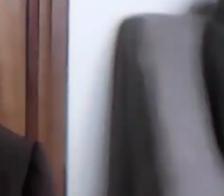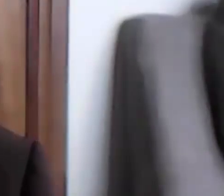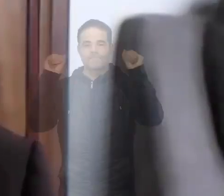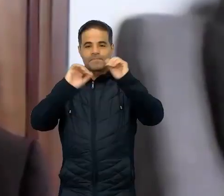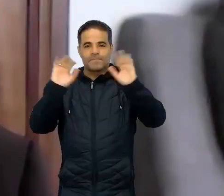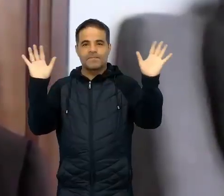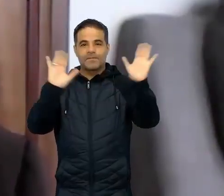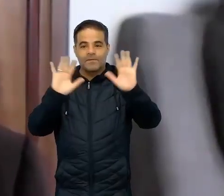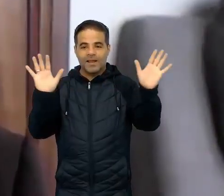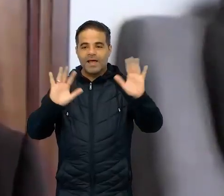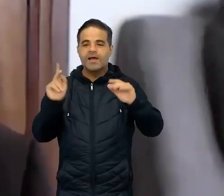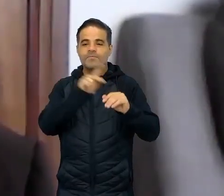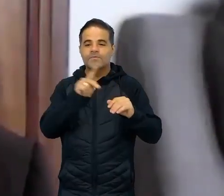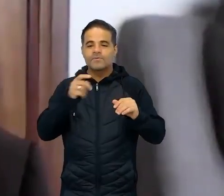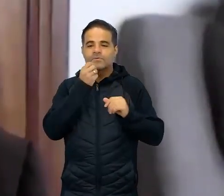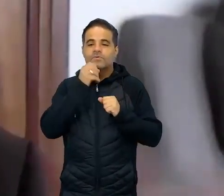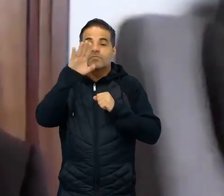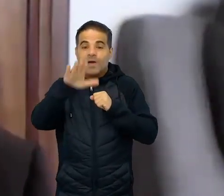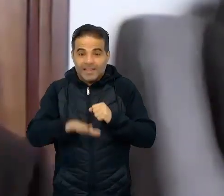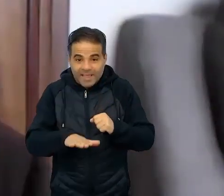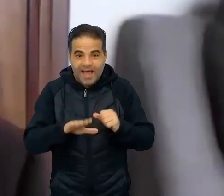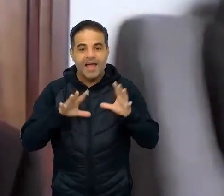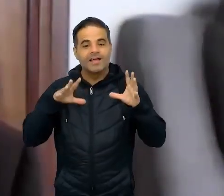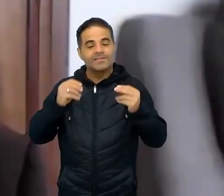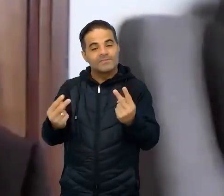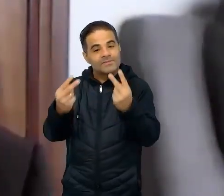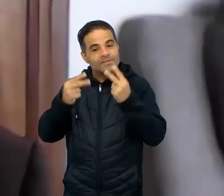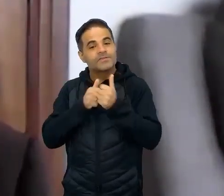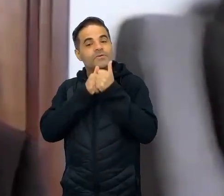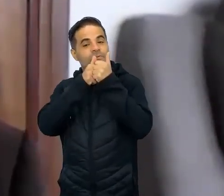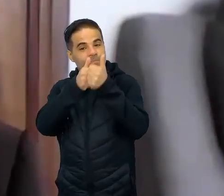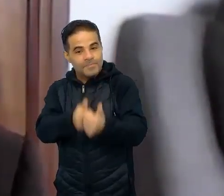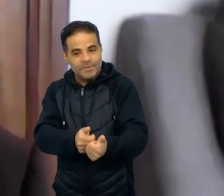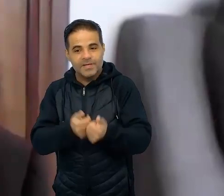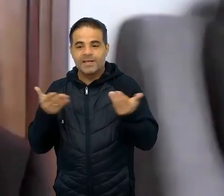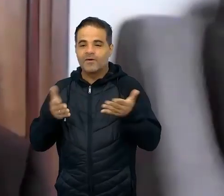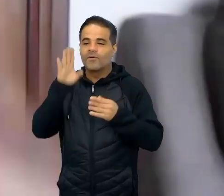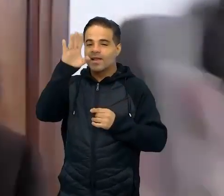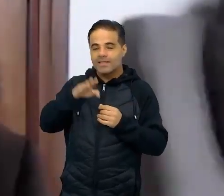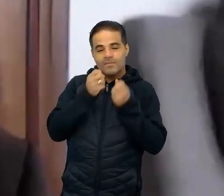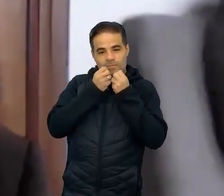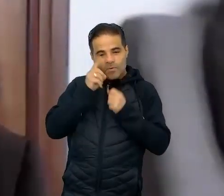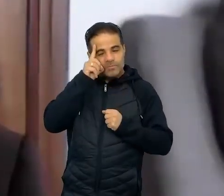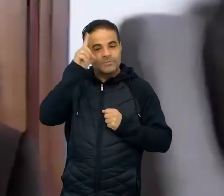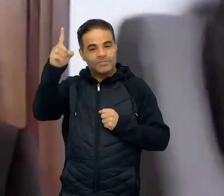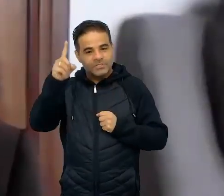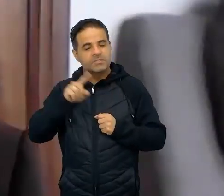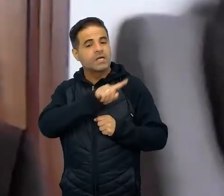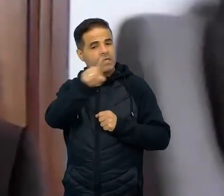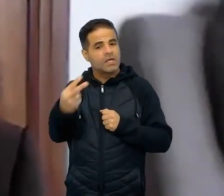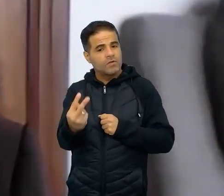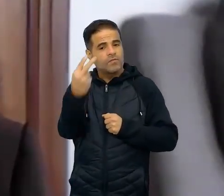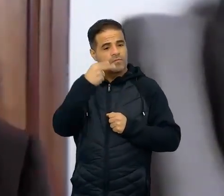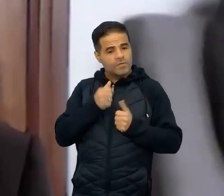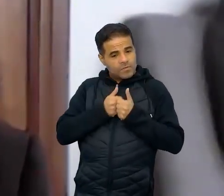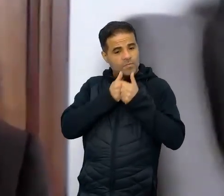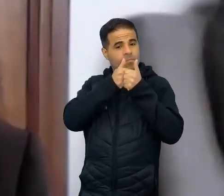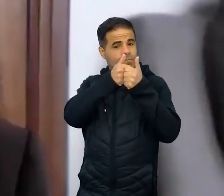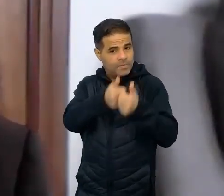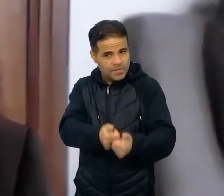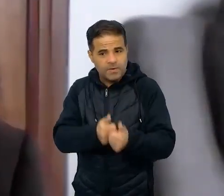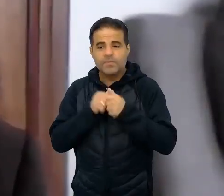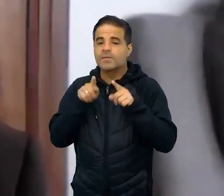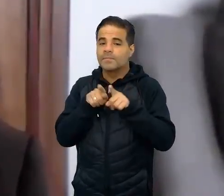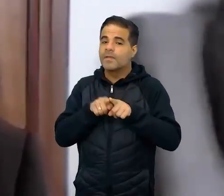Olá, professores, boa tarde para quem está nos assistindo à tarde, bom dia para quem está nos